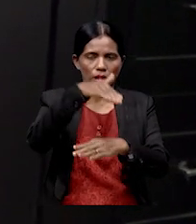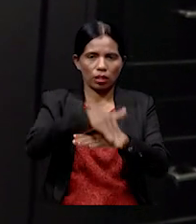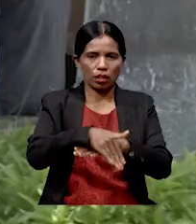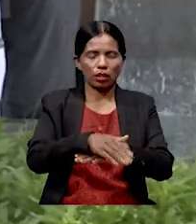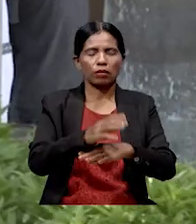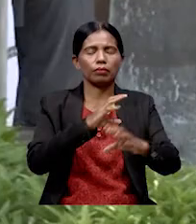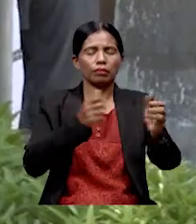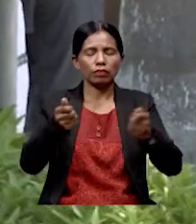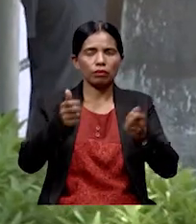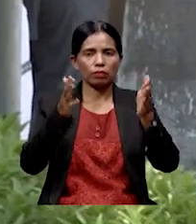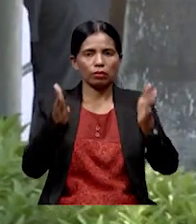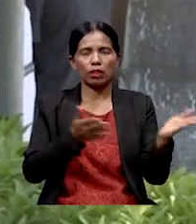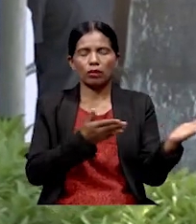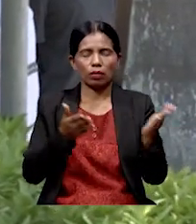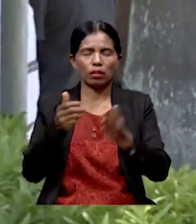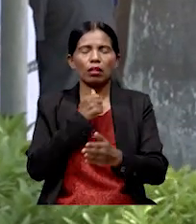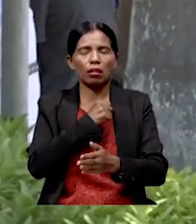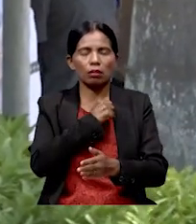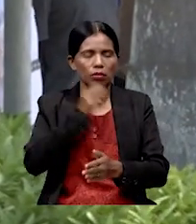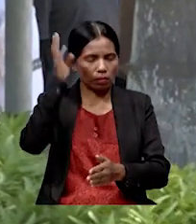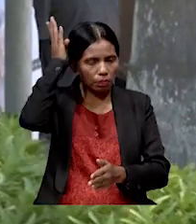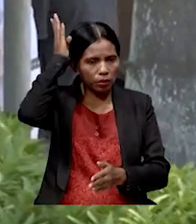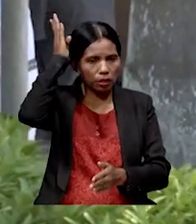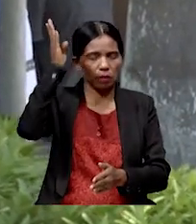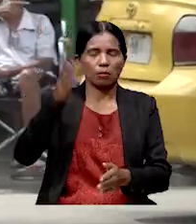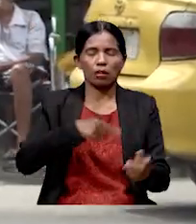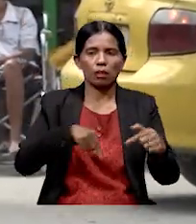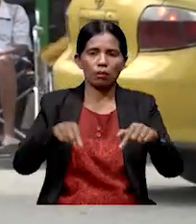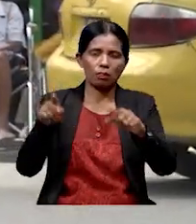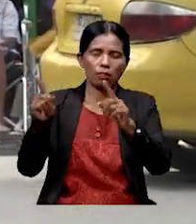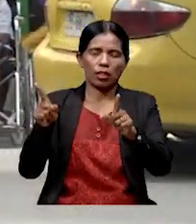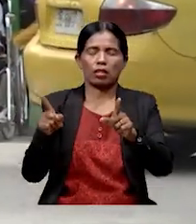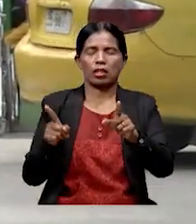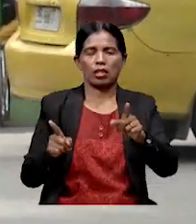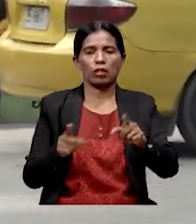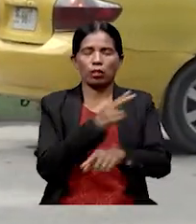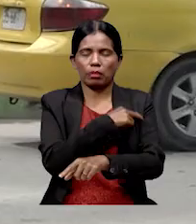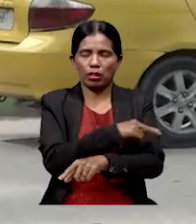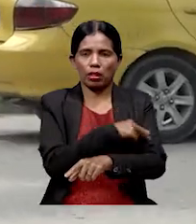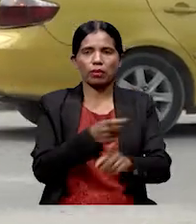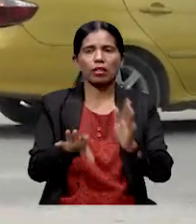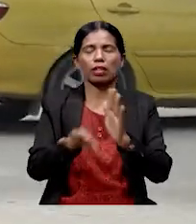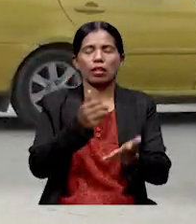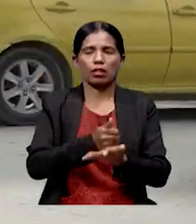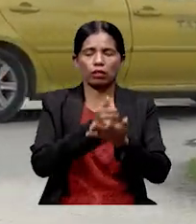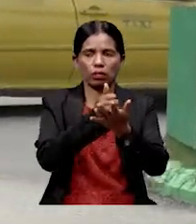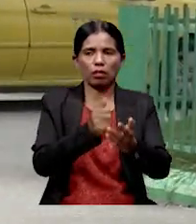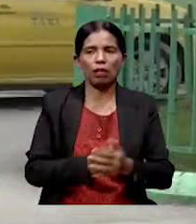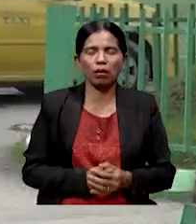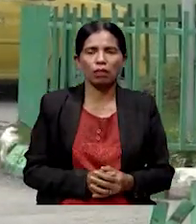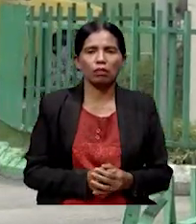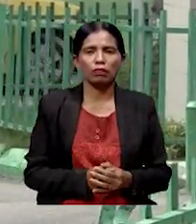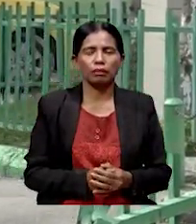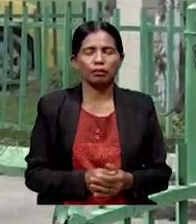a Mubispo nian, lori liu a Mubispo bo Hospital Nacional, ho dihetang atendimento husi medico sira. Hafo inhetang atendimento